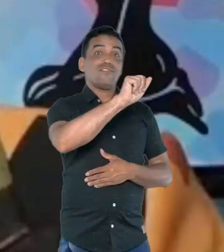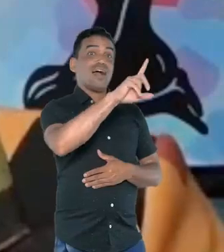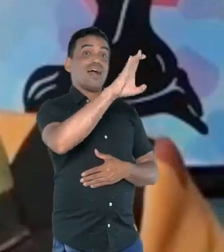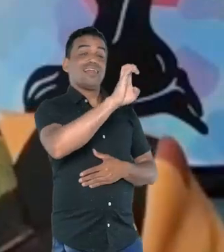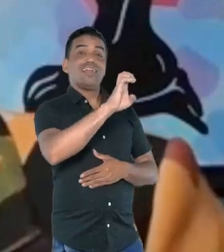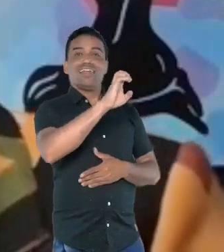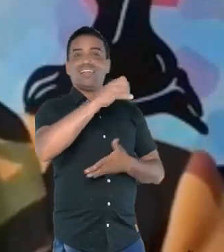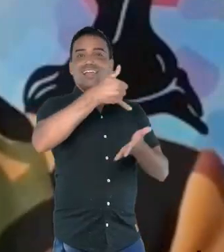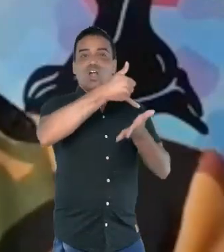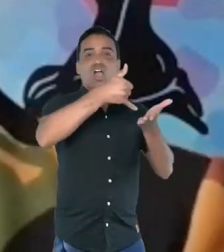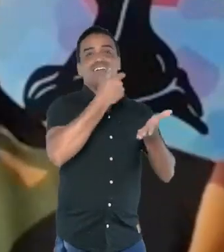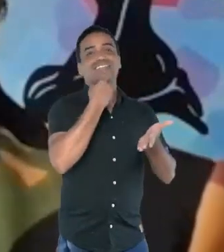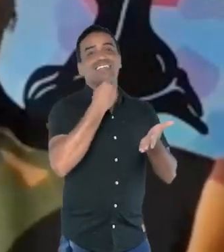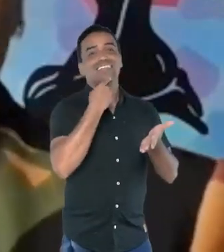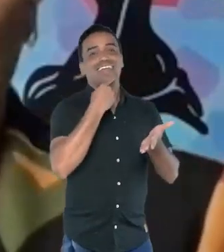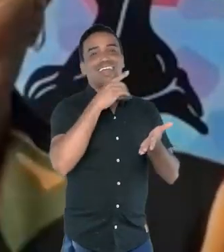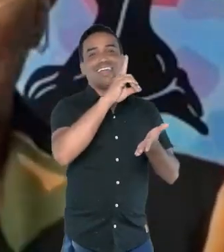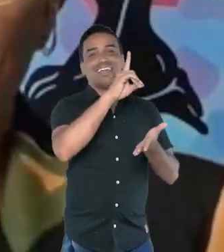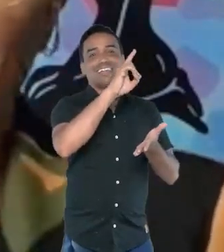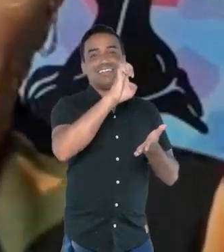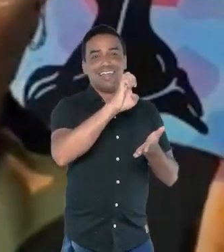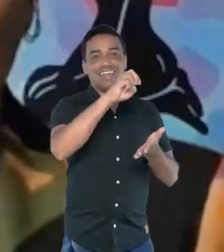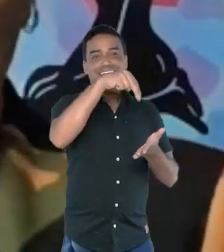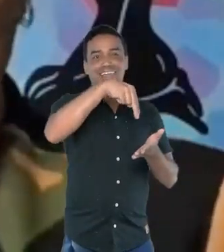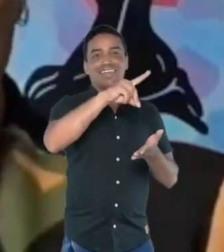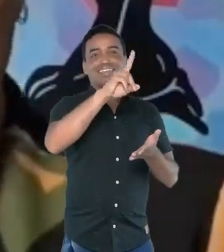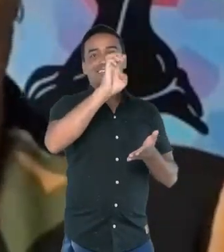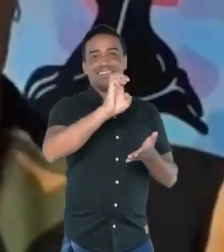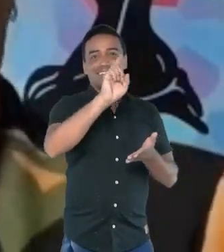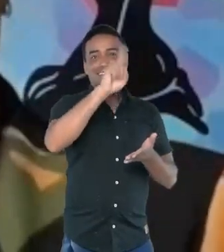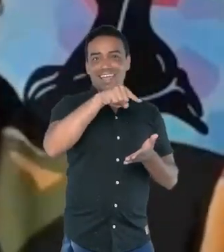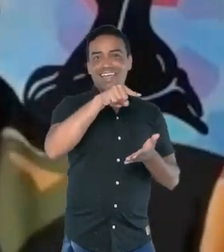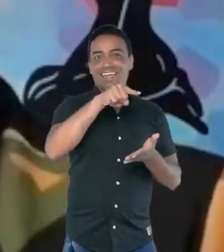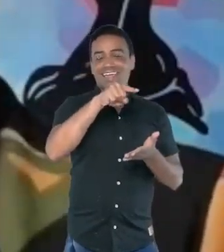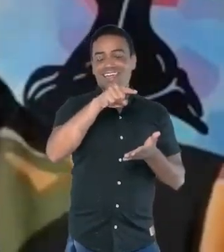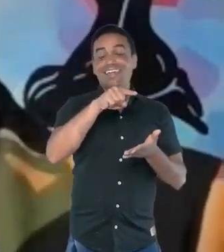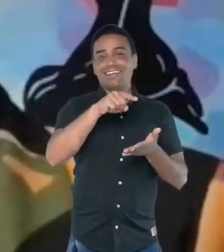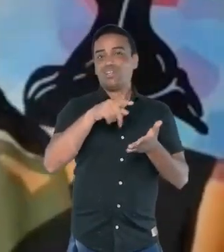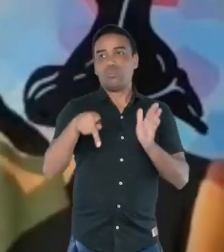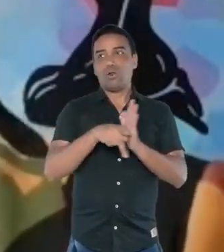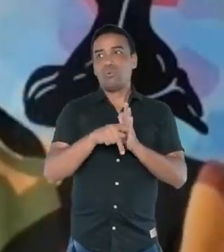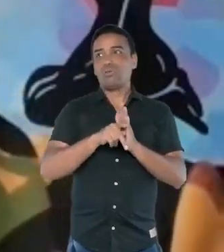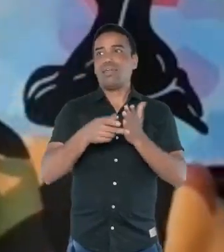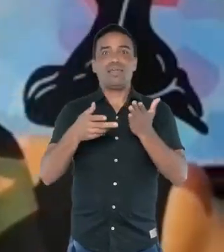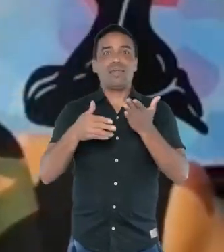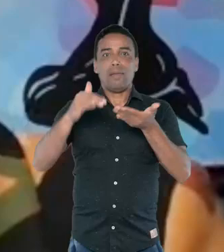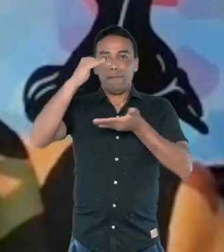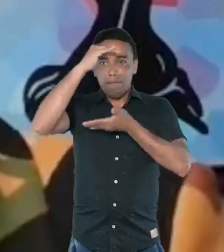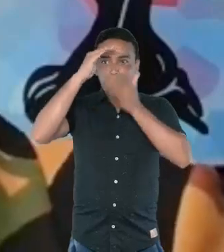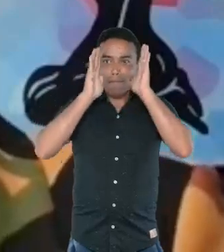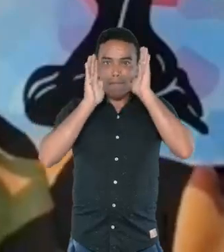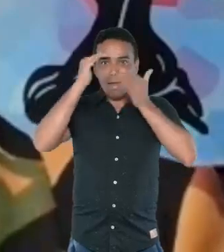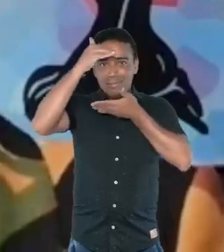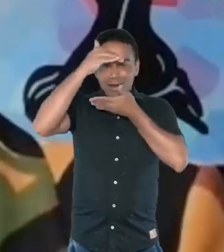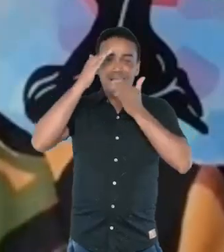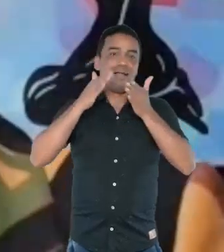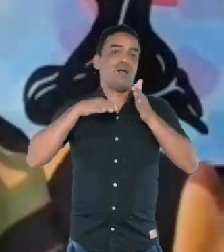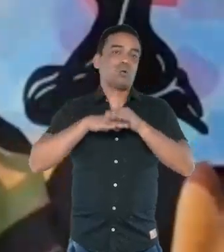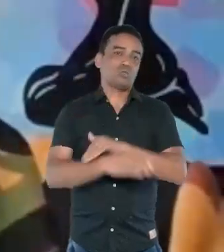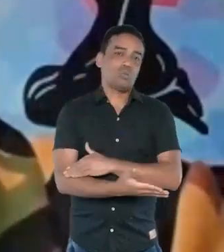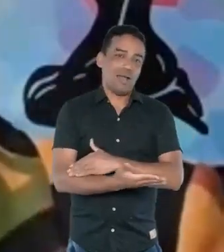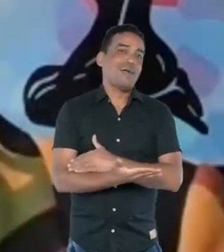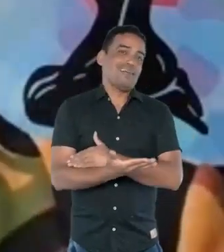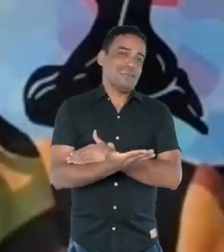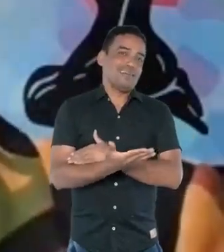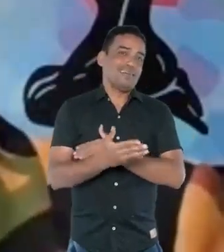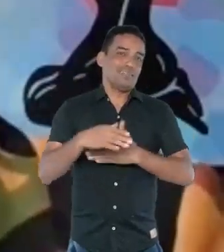essas histórias, ao invés de olhar para perfis de liderança só a partir daquele padrão que a gente está acostumado nos programas, que são